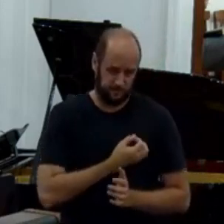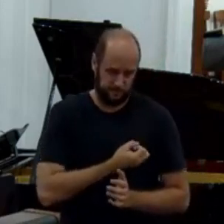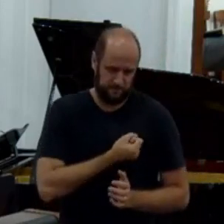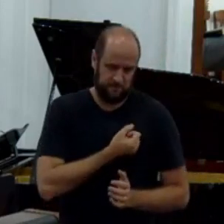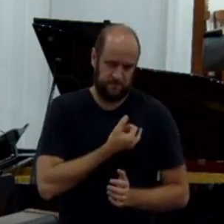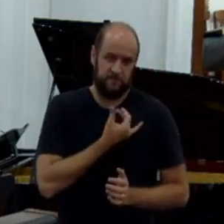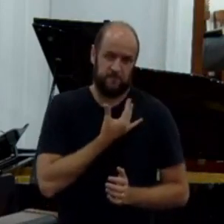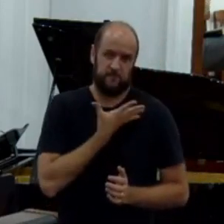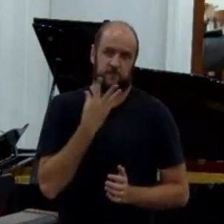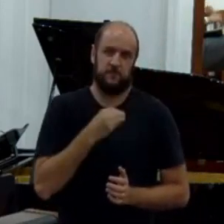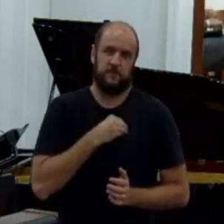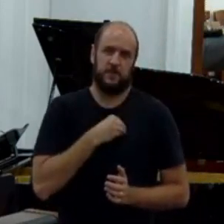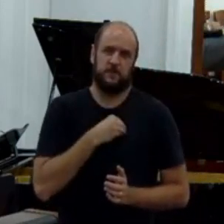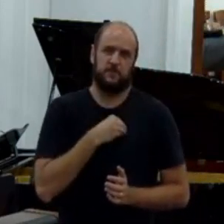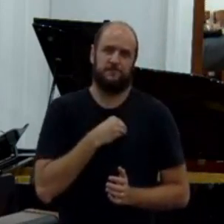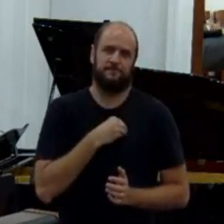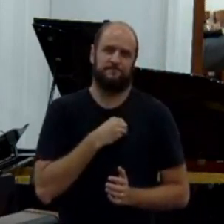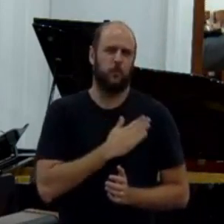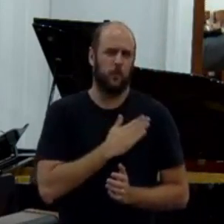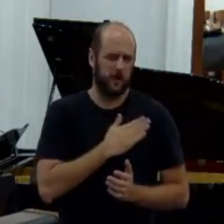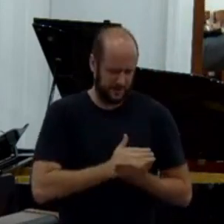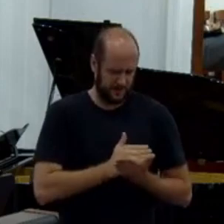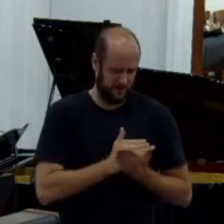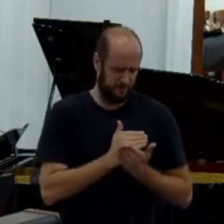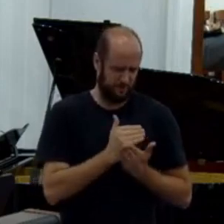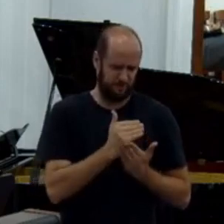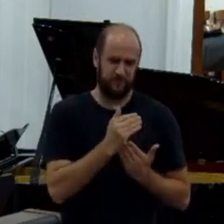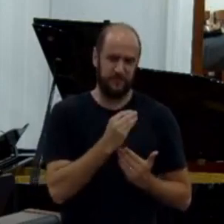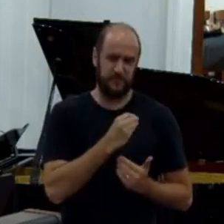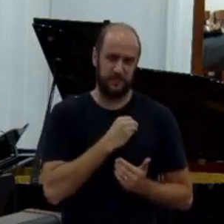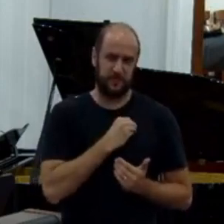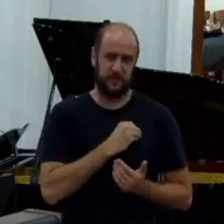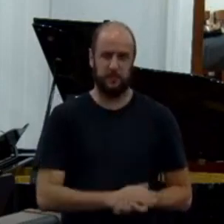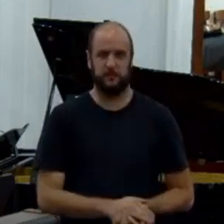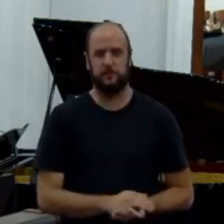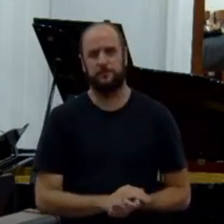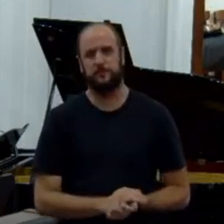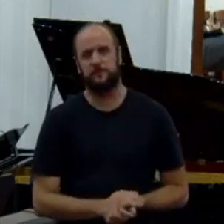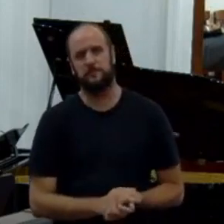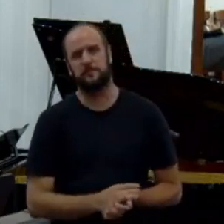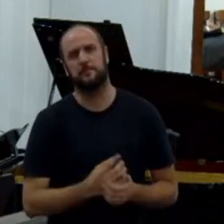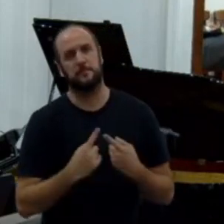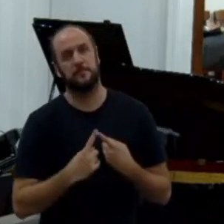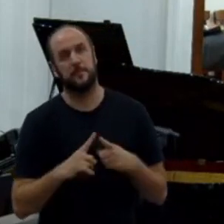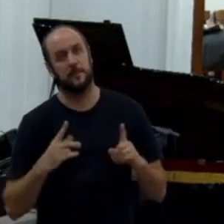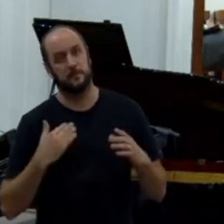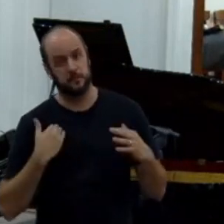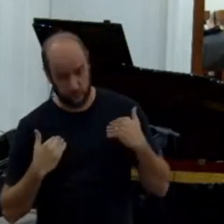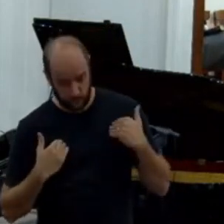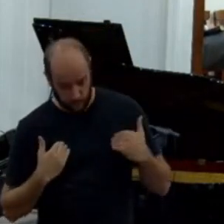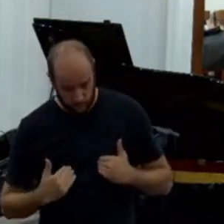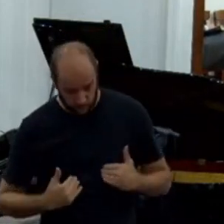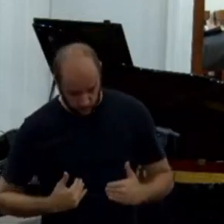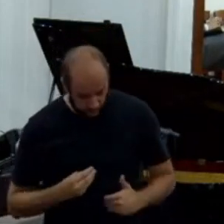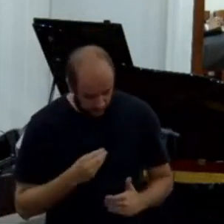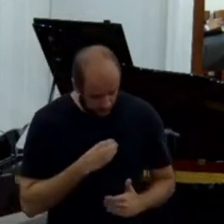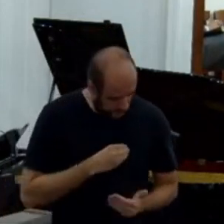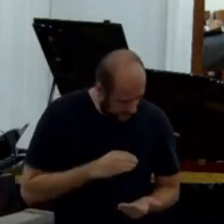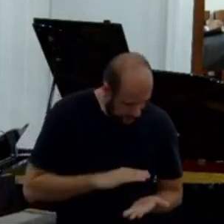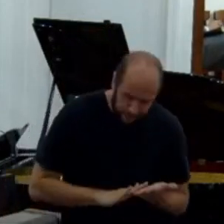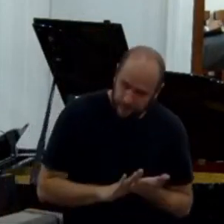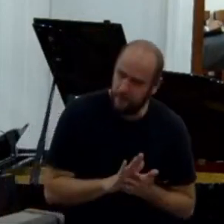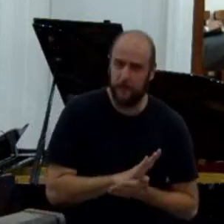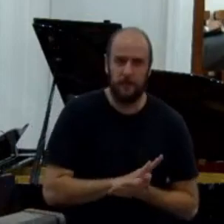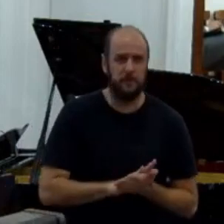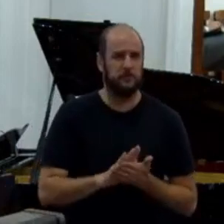procede o pecado. É do coração. No entanto, o corpo que não peca,